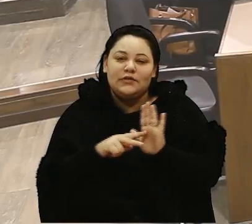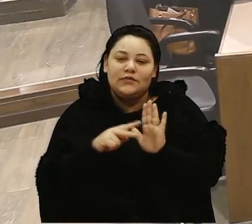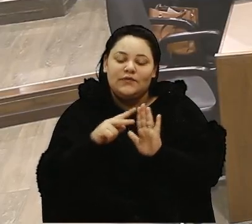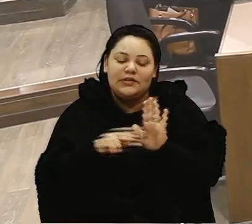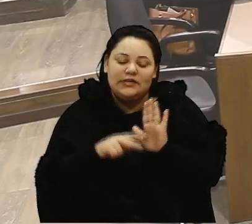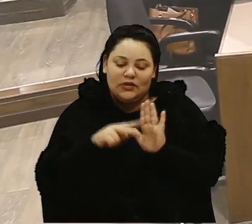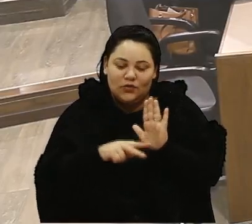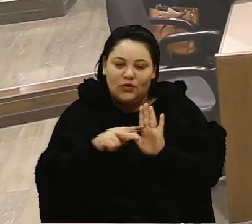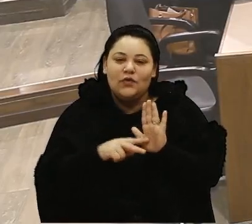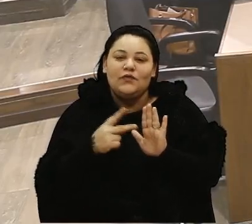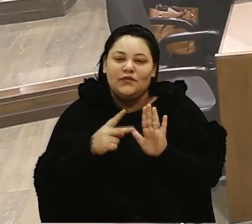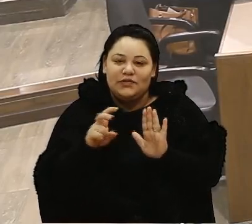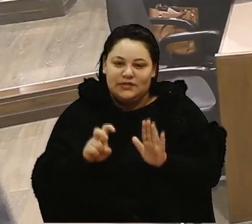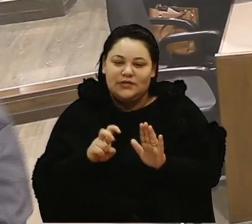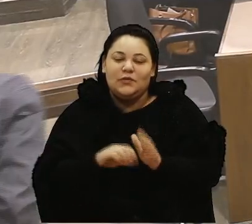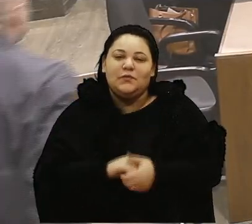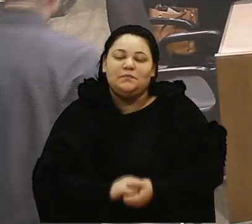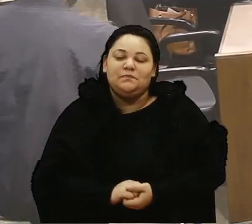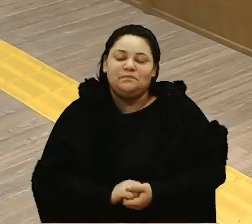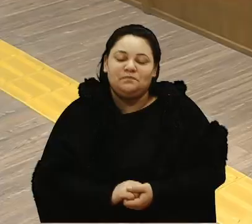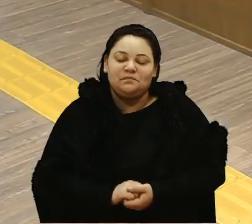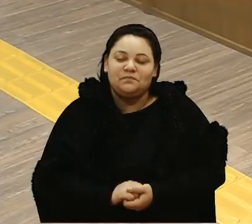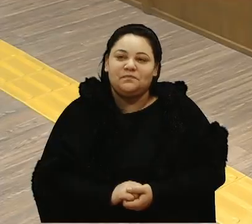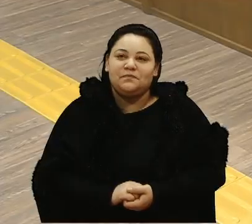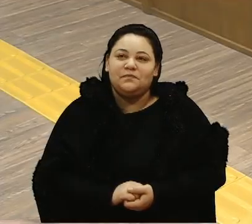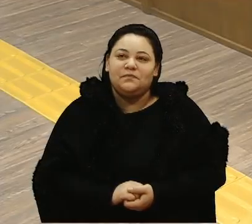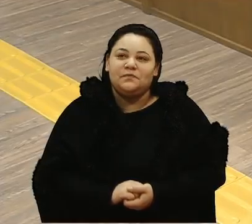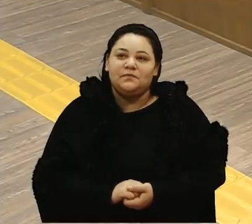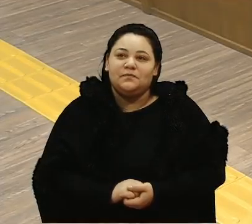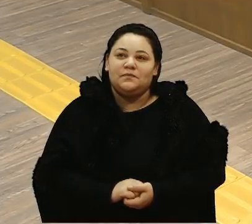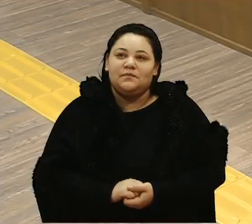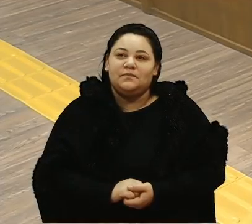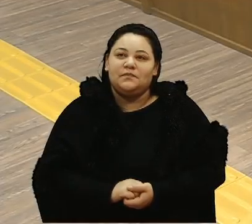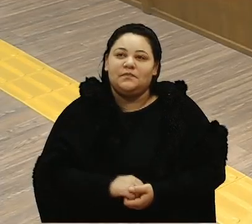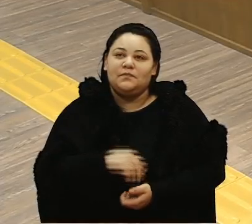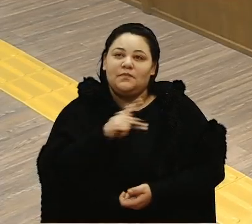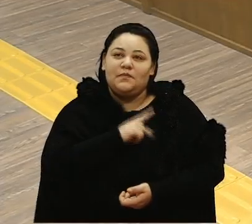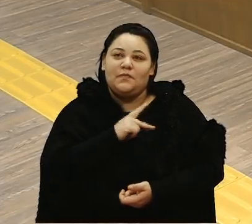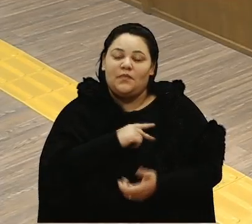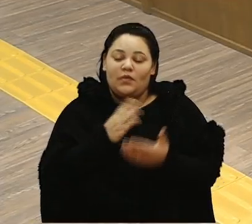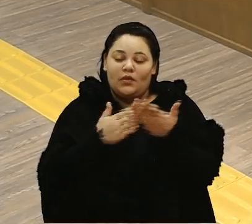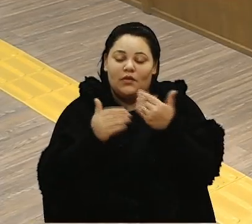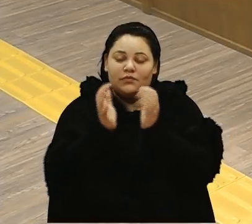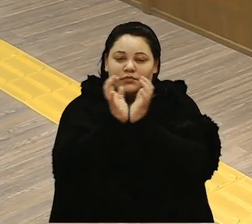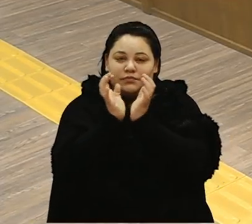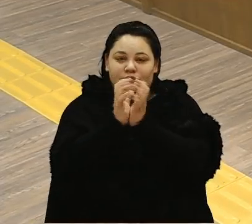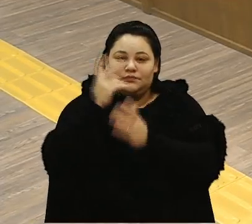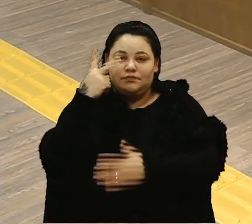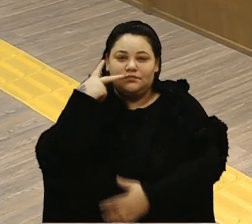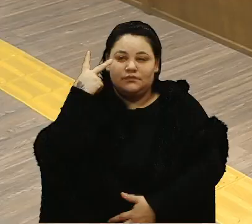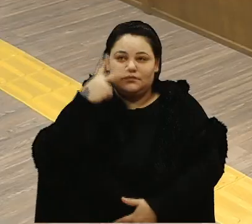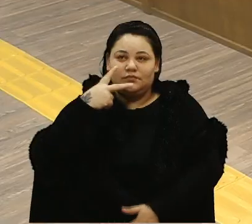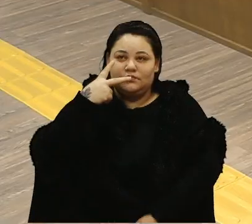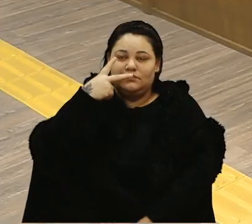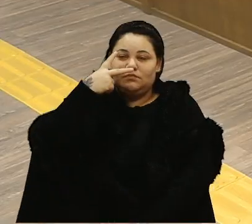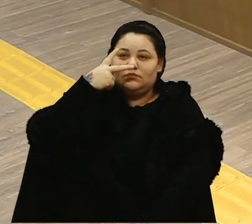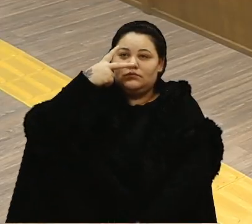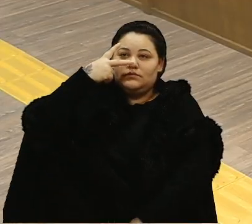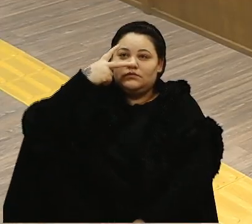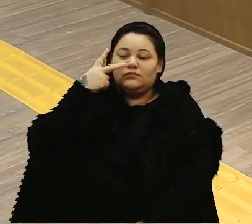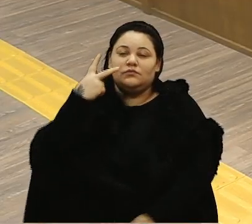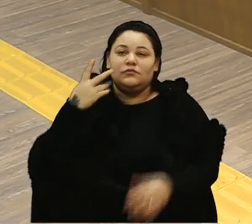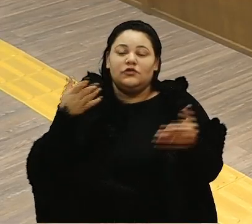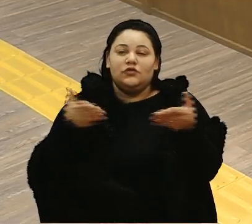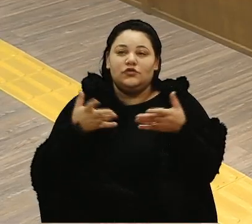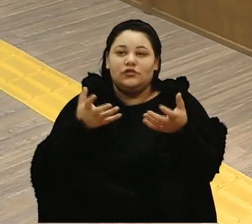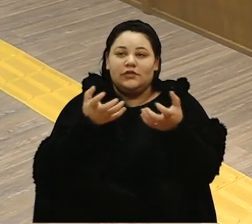palavra, a vereadora Andressa Marques. Peço a palavra. Senhor presidente, nobres colegas vereadores e vereadoras, hoje eu gostaria de fazer 2